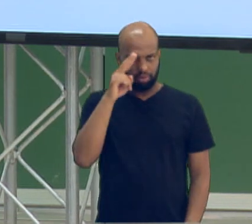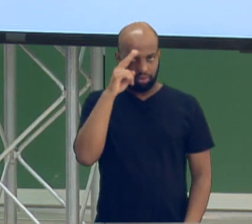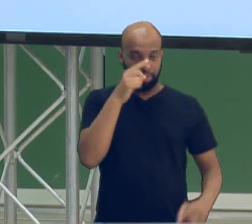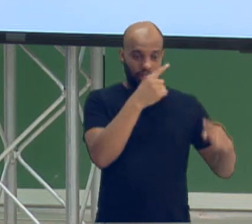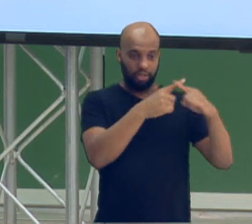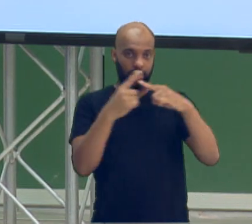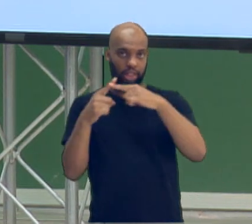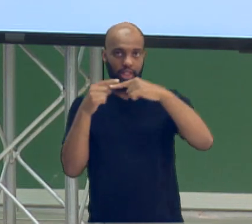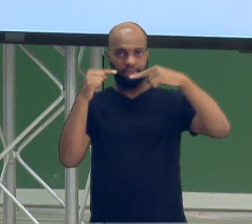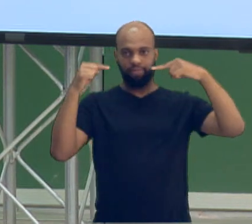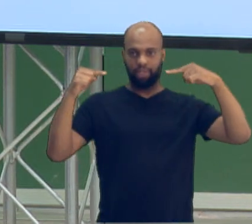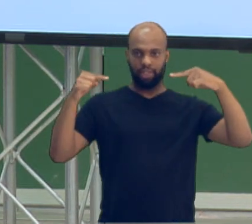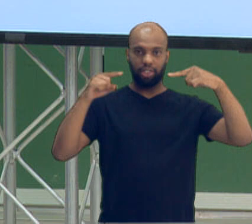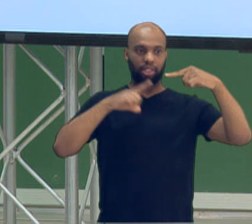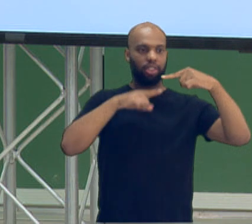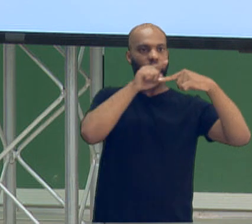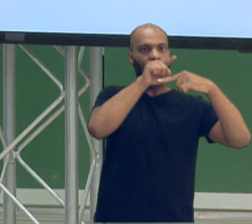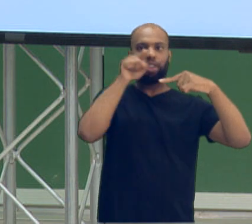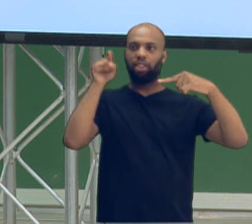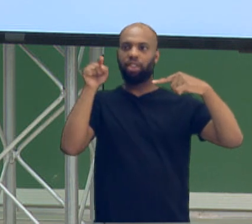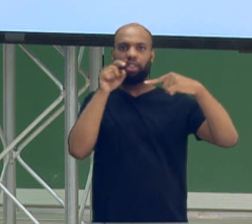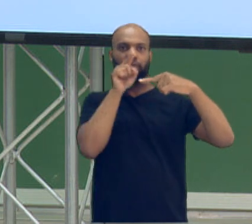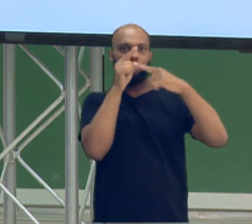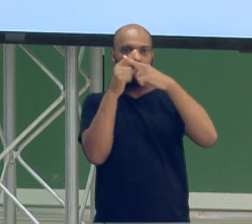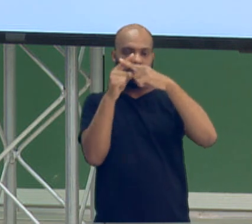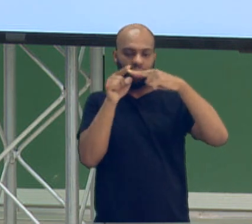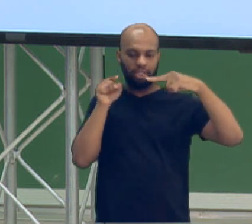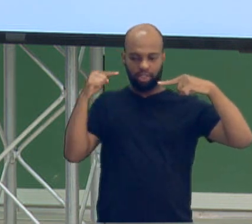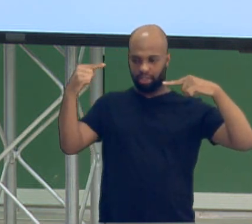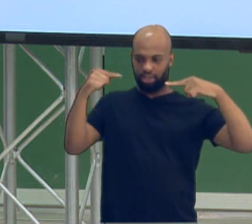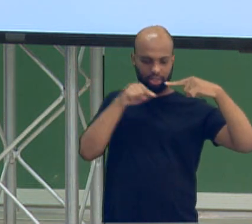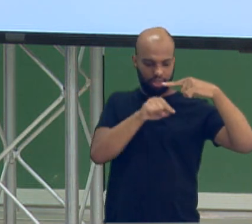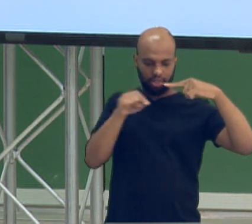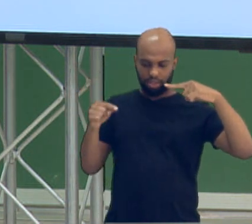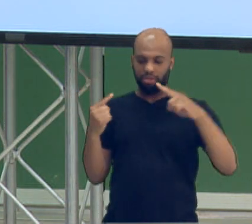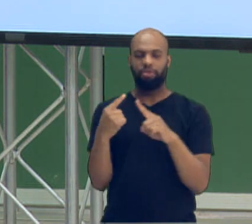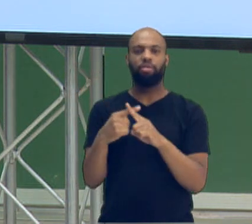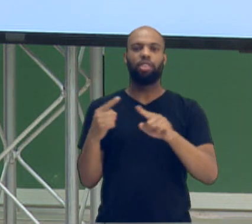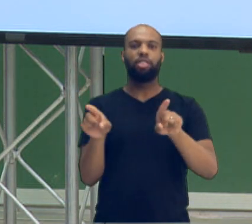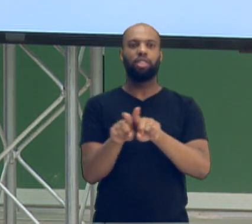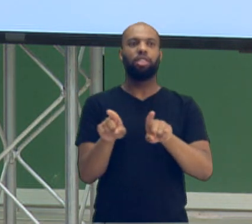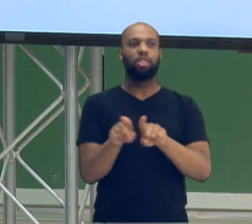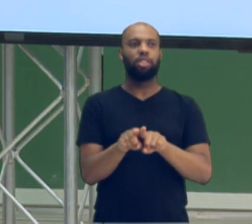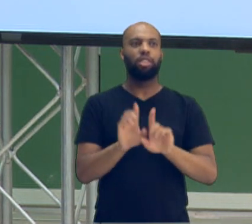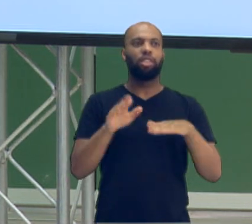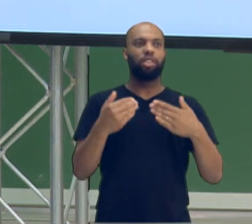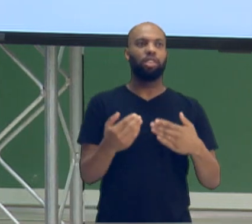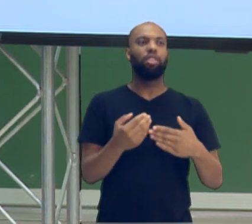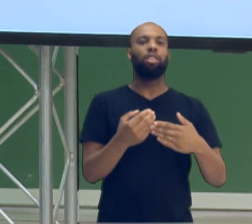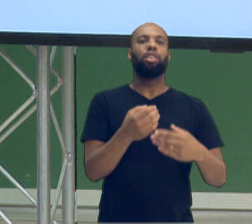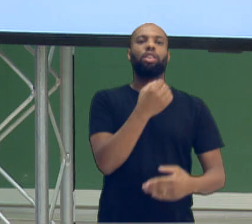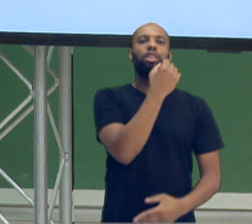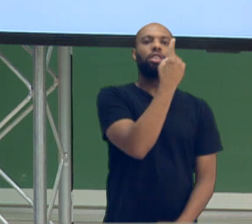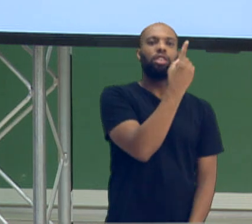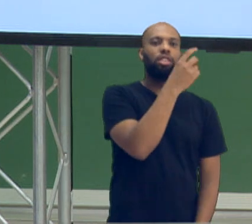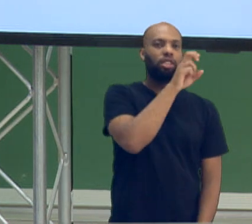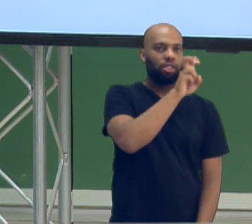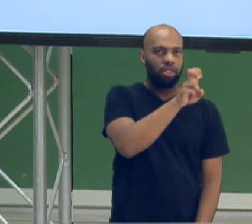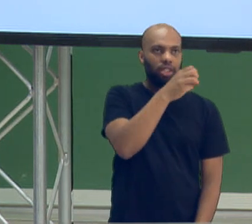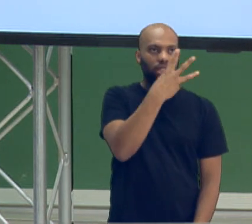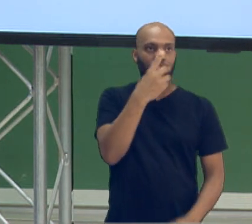de fração. Numerador com numerador, denominador com denominador. Então, 153 vezes 2,